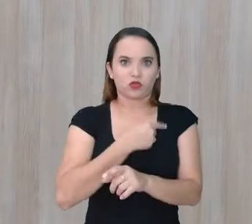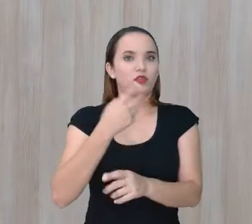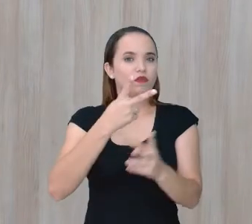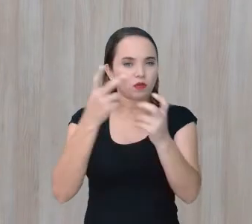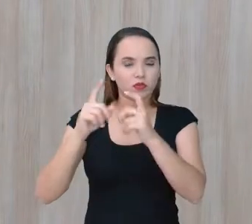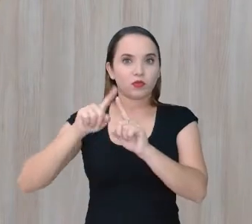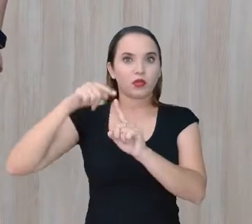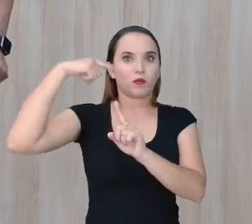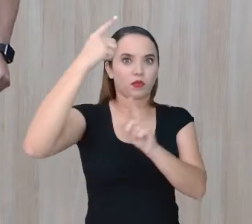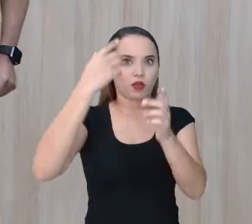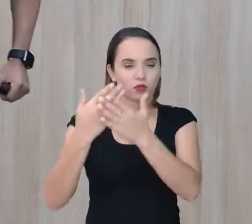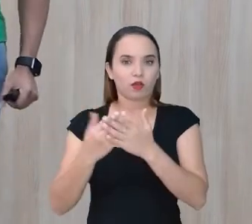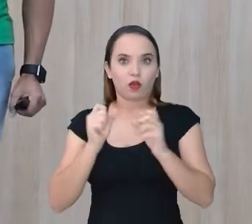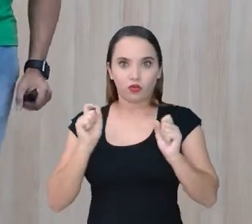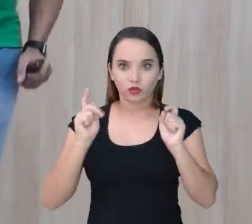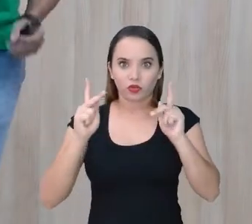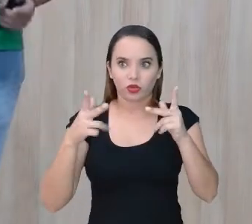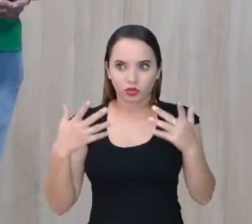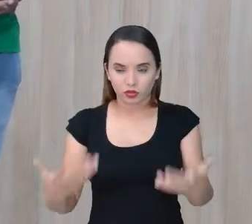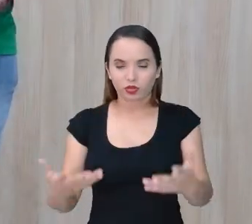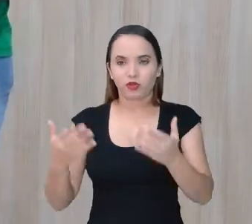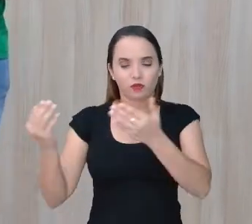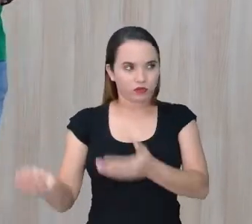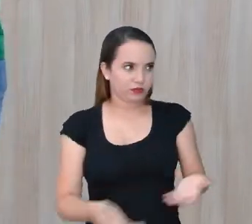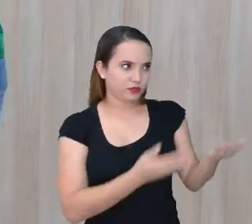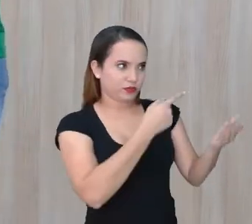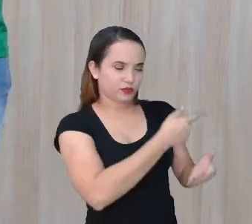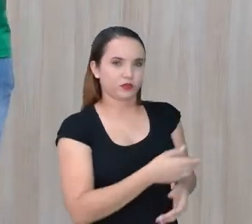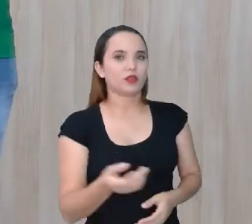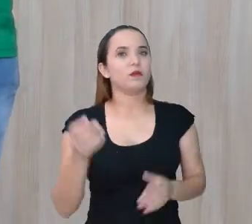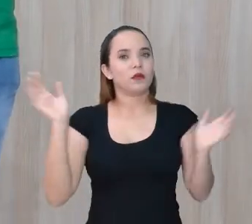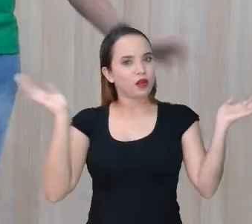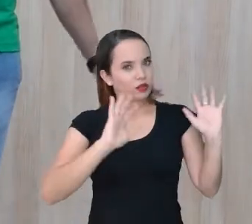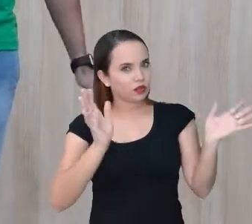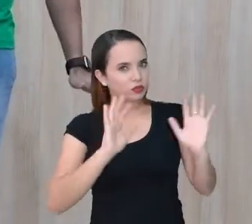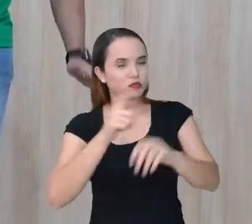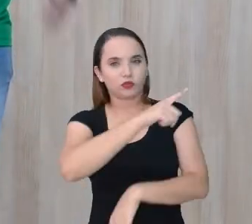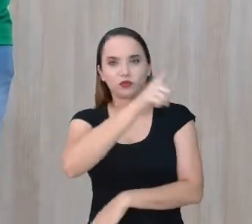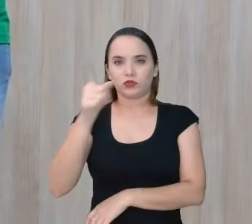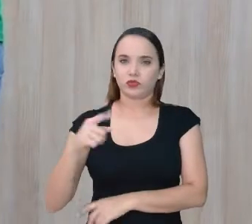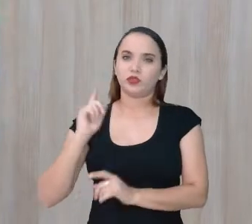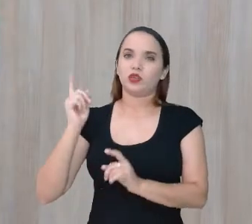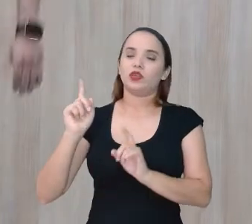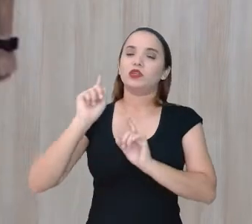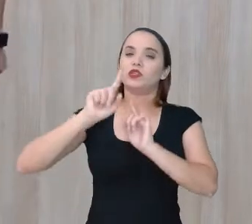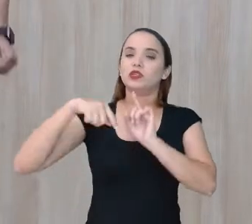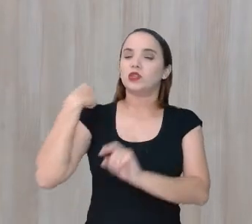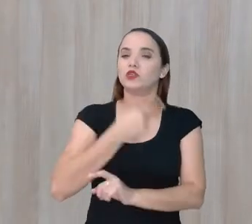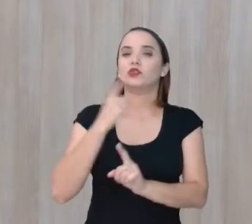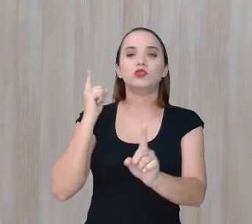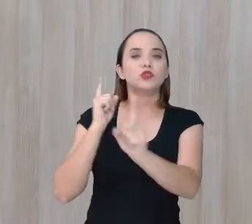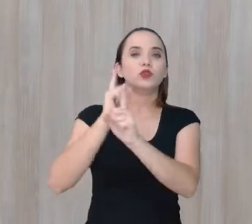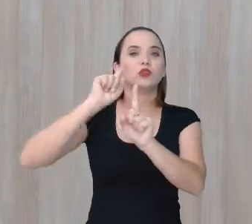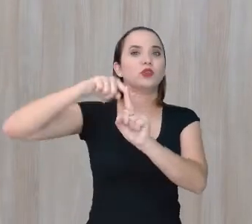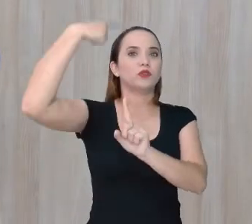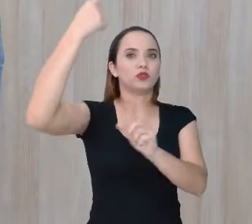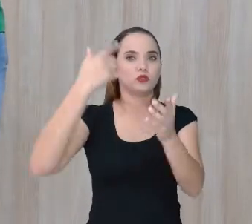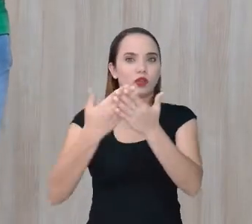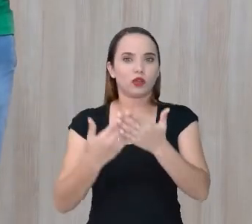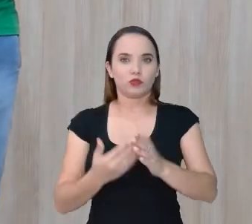Tá joia? Vou passar a palavrinha para a professora Nádia, para ela se despedir aí de vocês, e a gente se encontra na nossa próxima